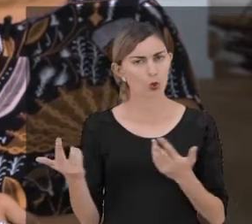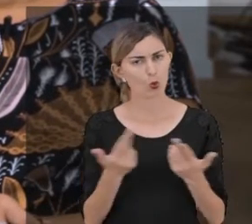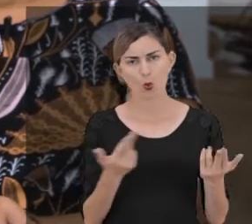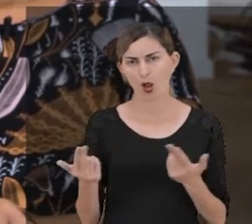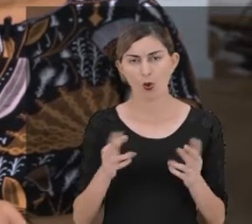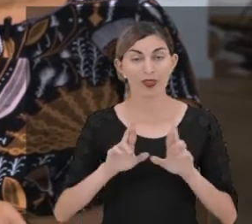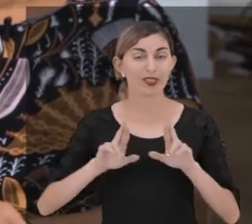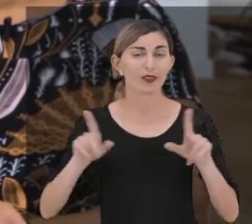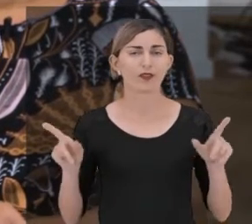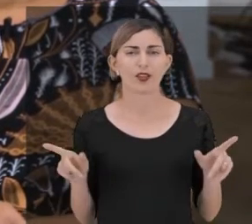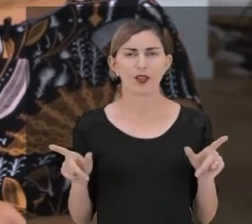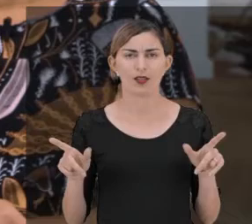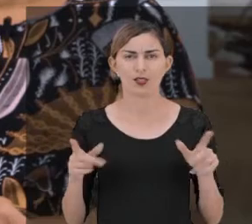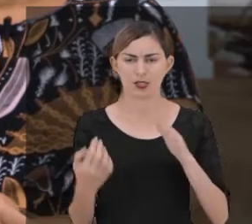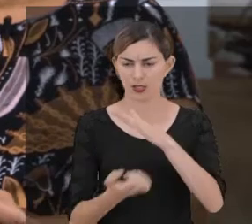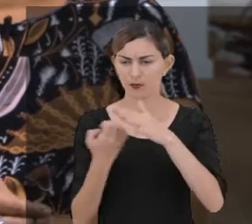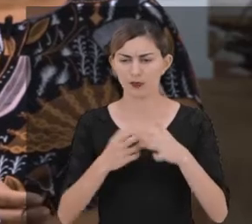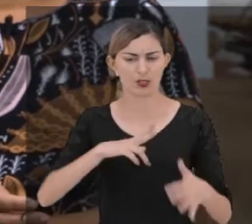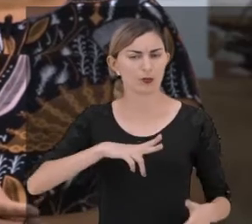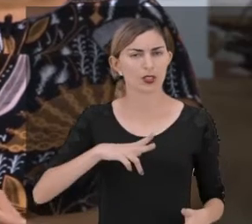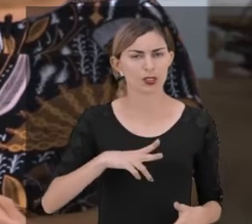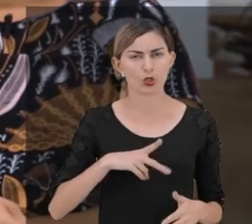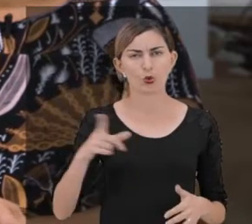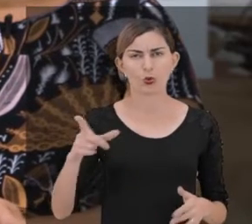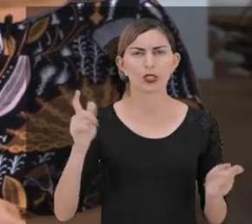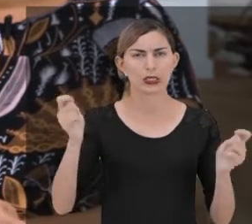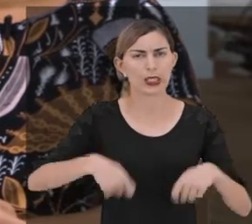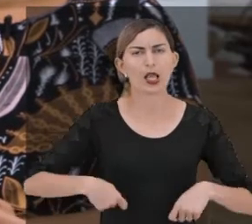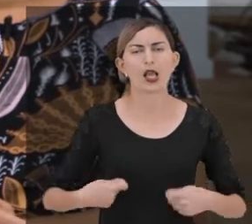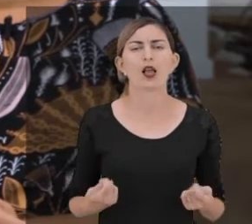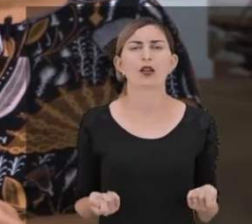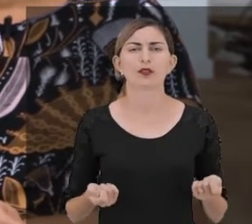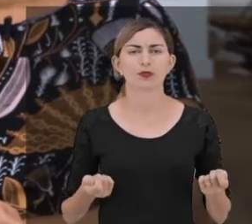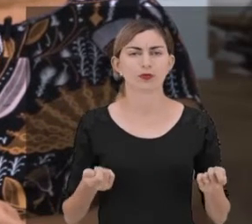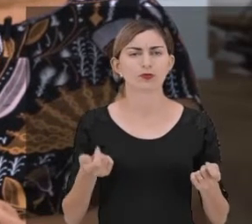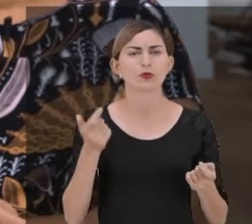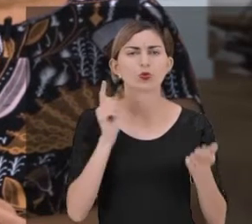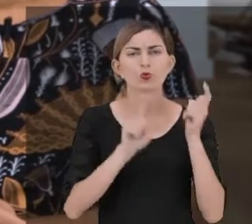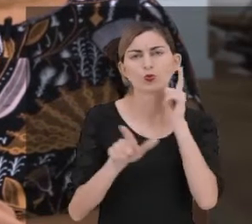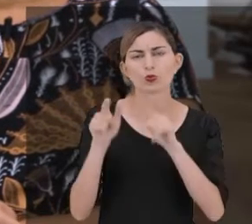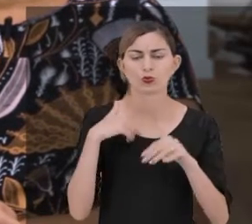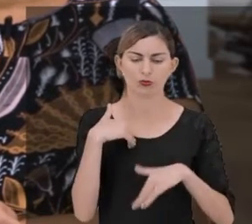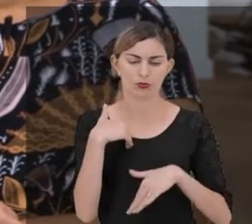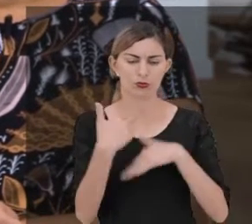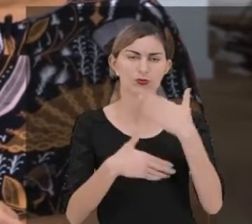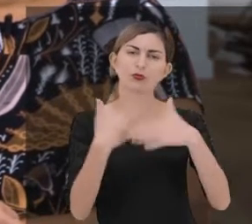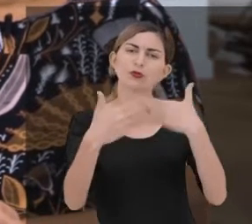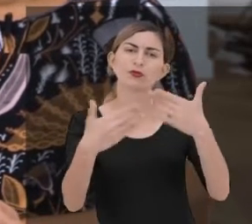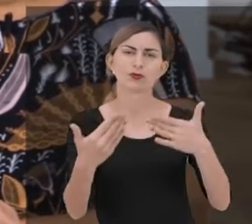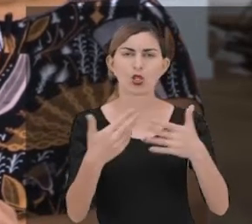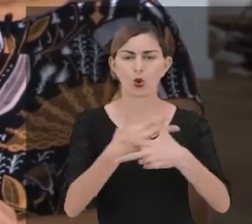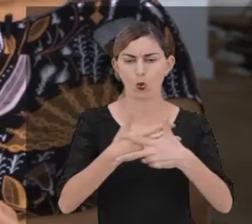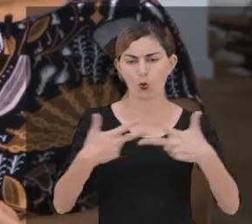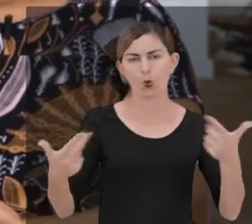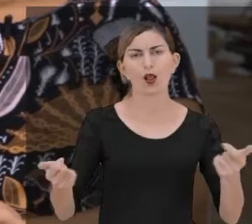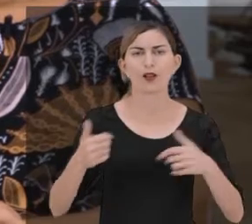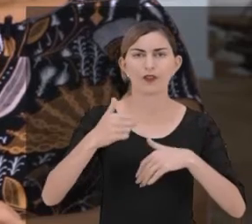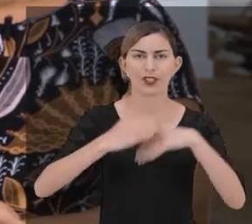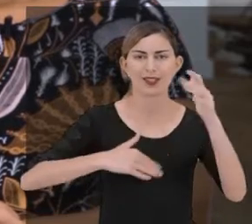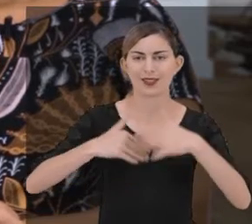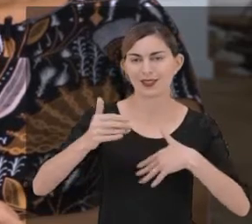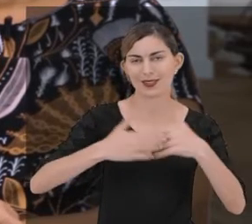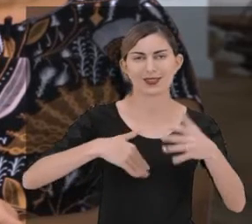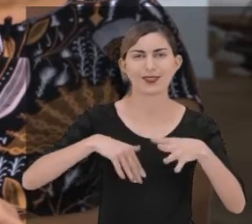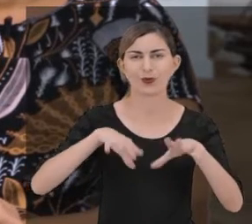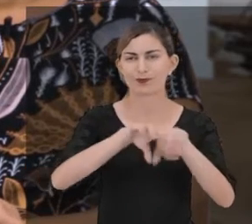A diferença é que na empresa privada nós temos condições de desenvolver a qualificação para